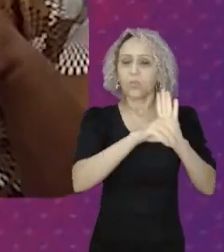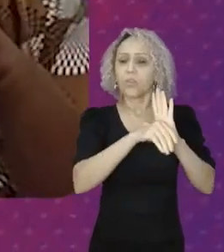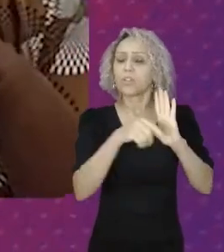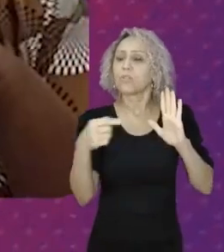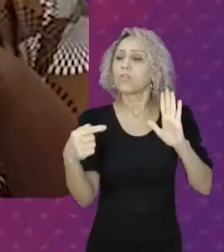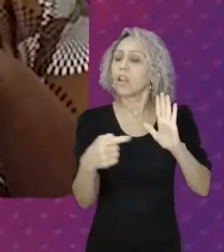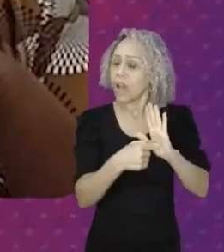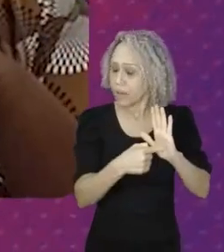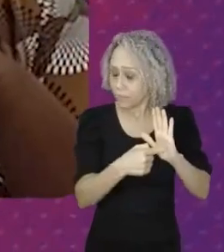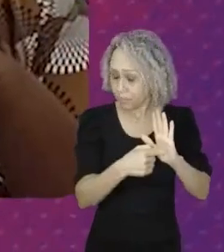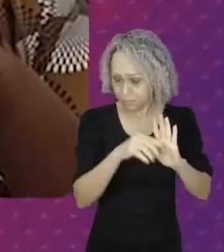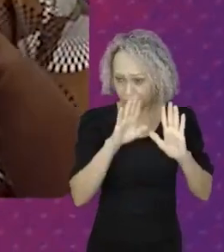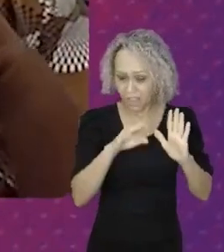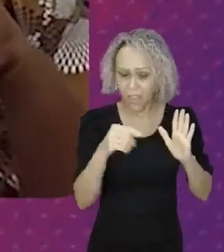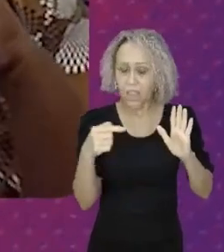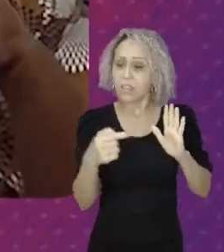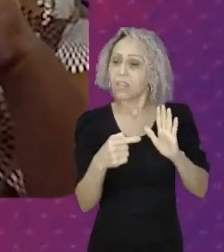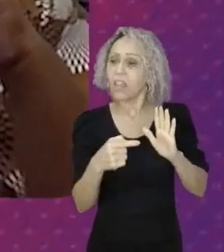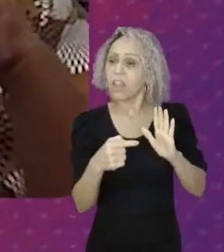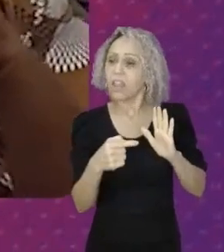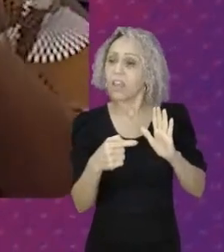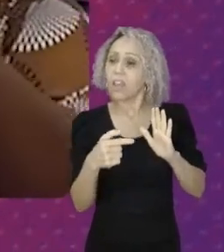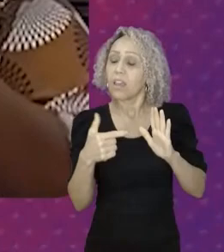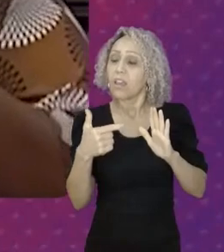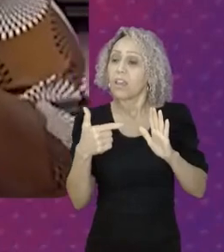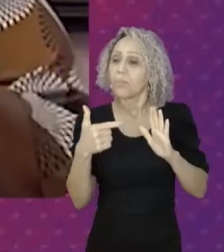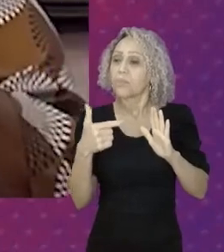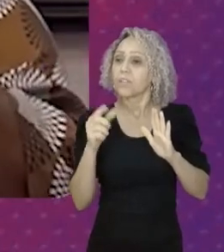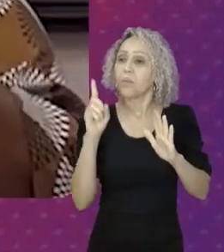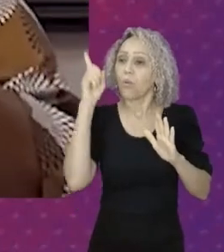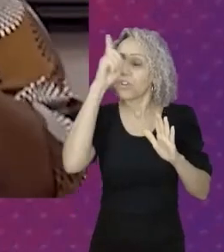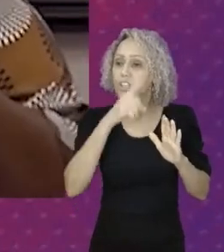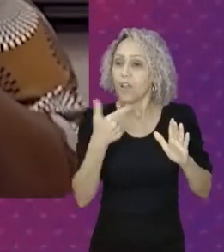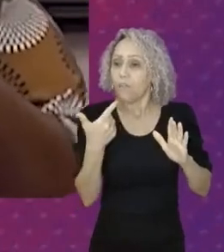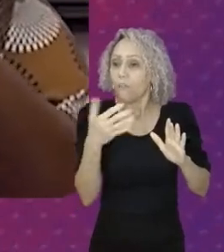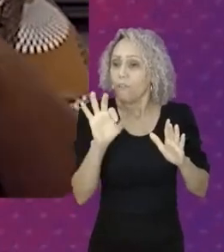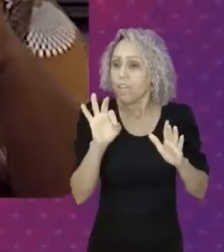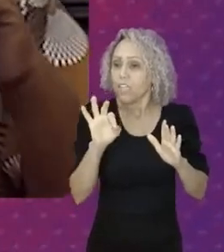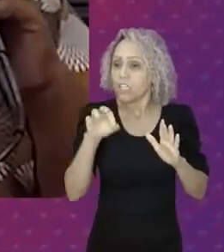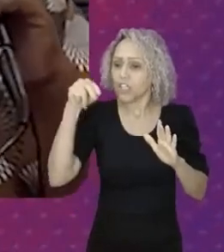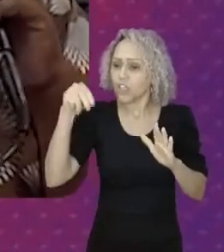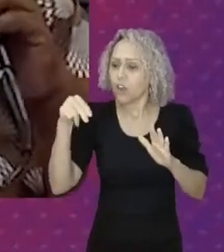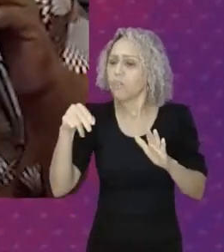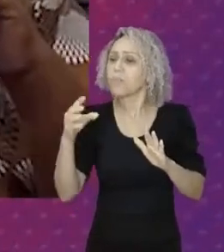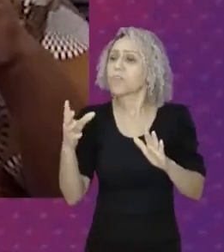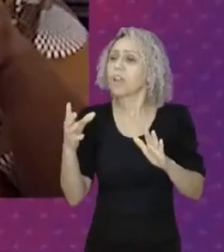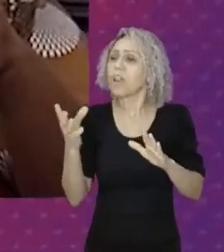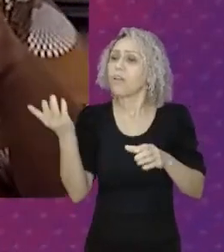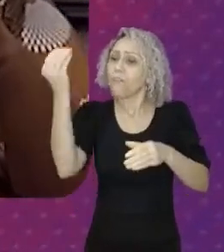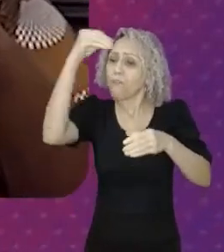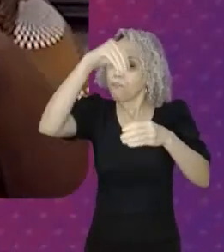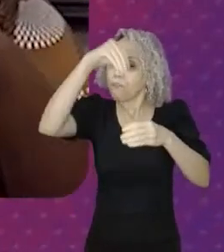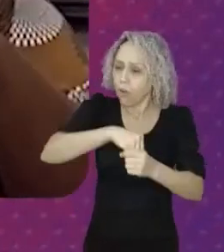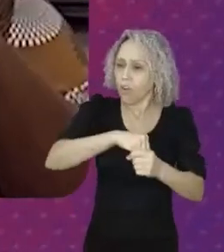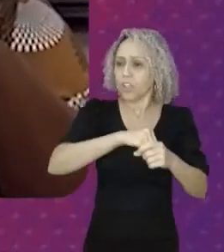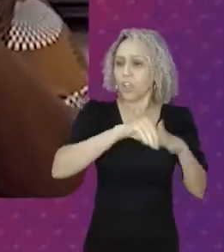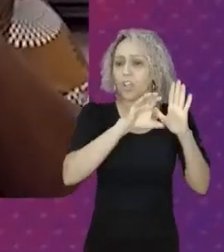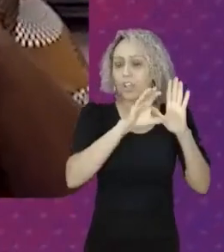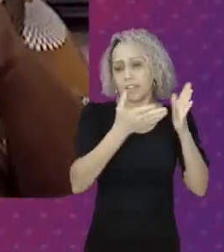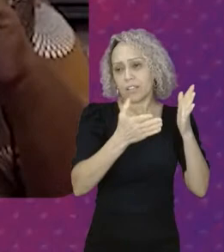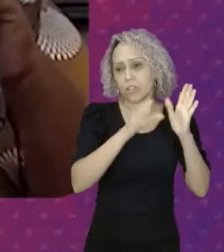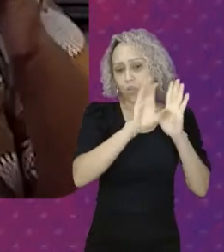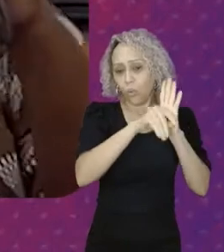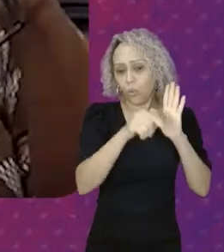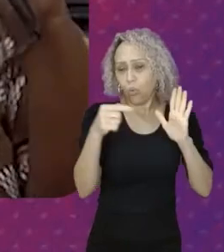de novembro, né, passa a compor o calendário escolar, porque é o dia da consciência